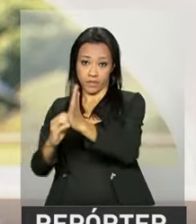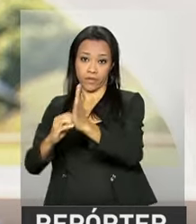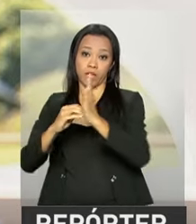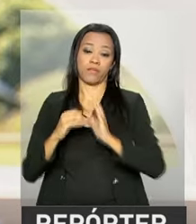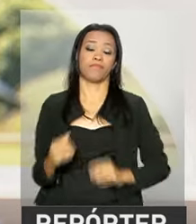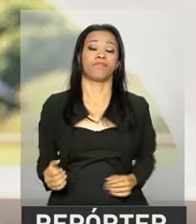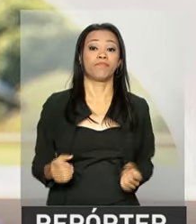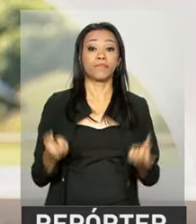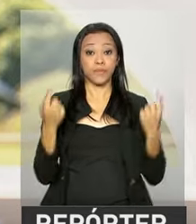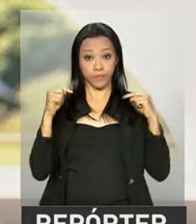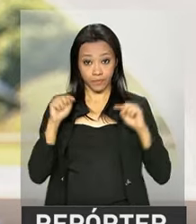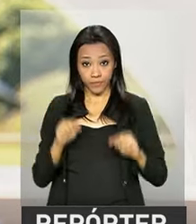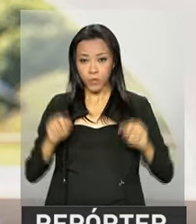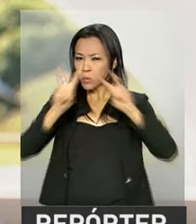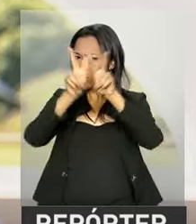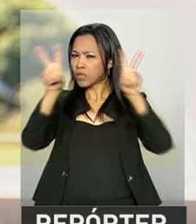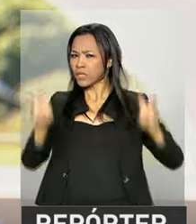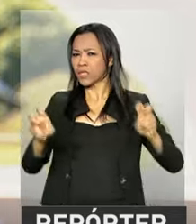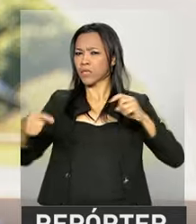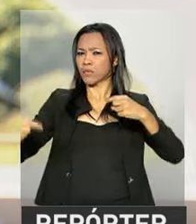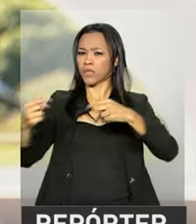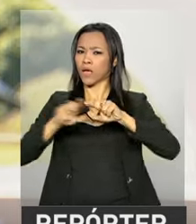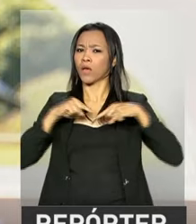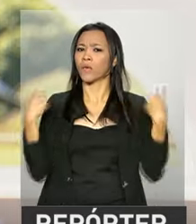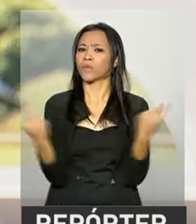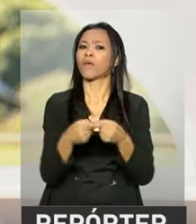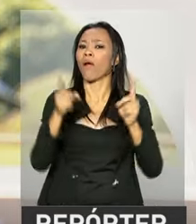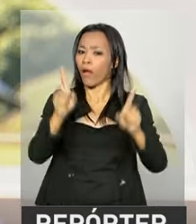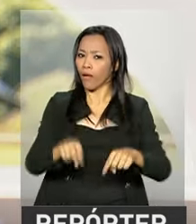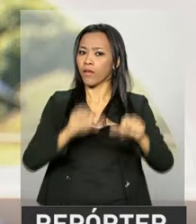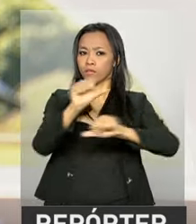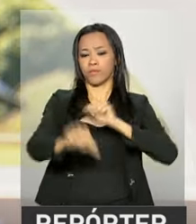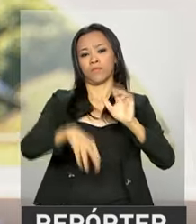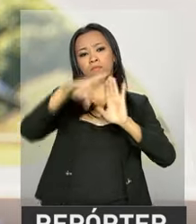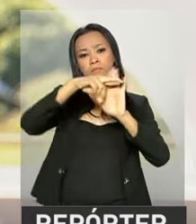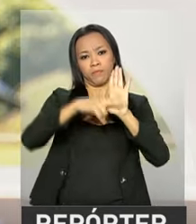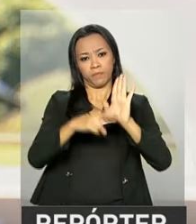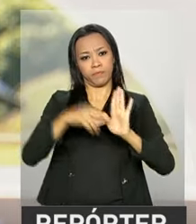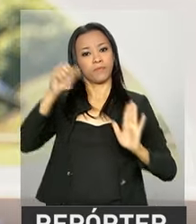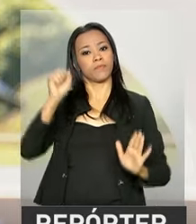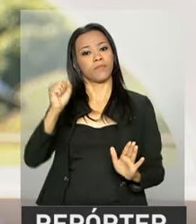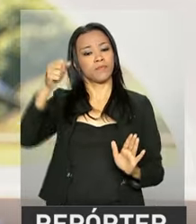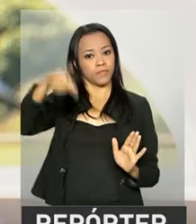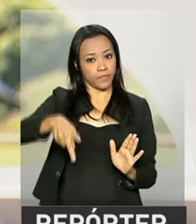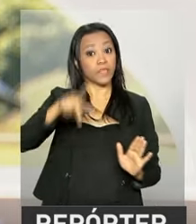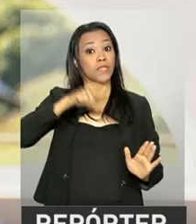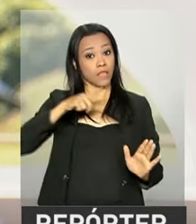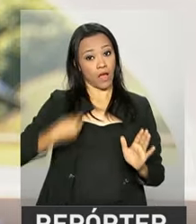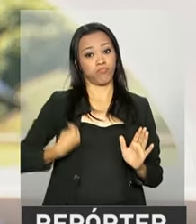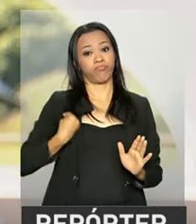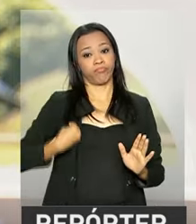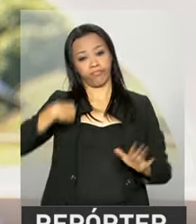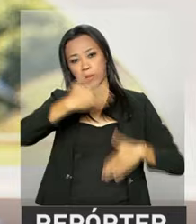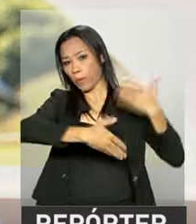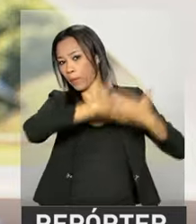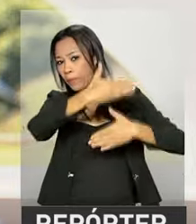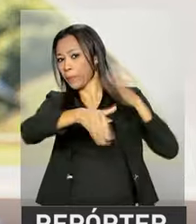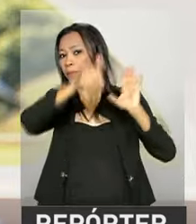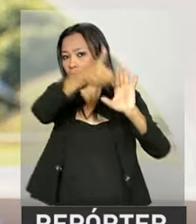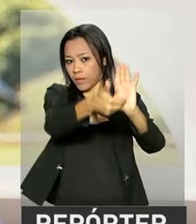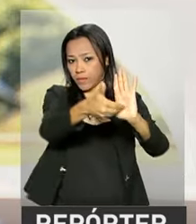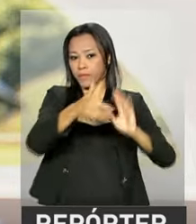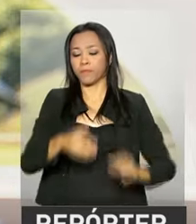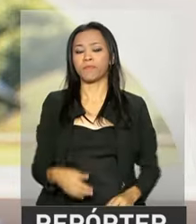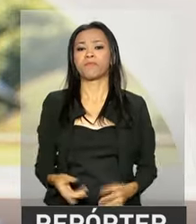Eunício Oliveira. Na pauta está a reforma da Previdência que tramita na Câmara dos Deputados.